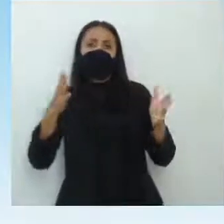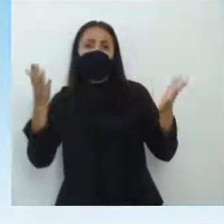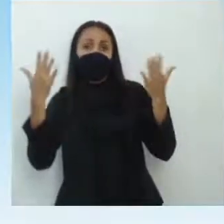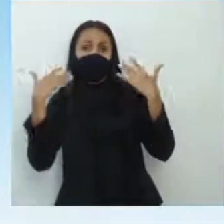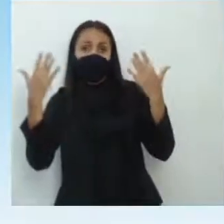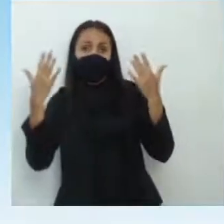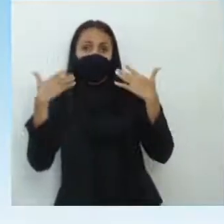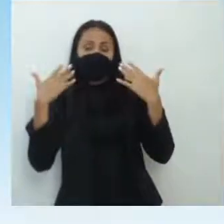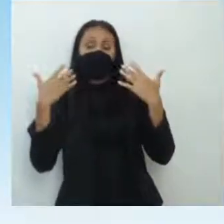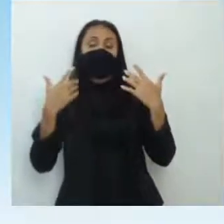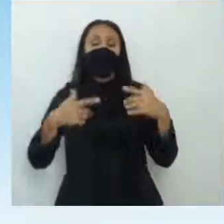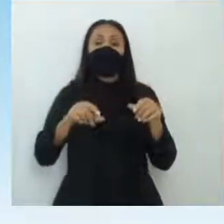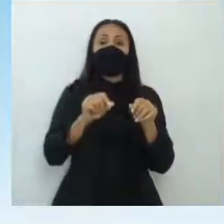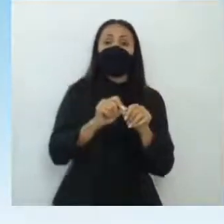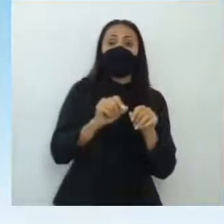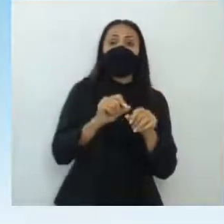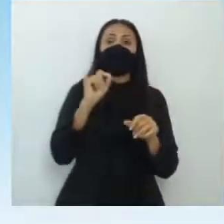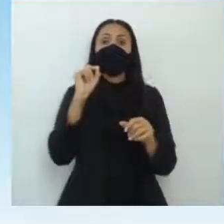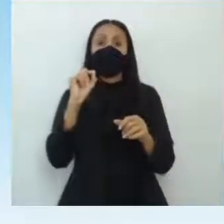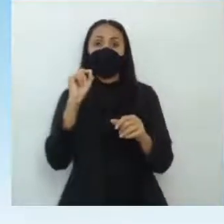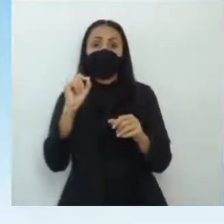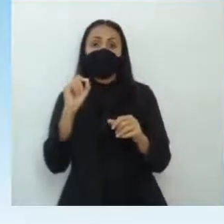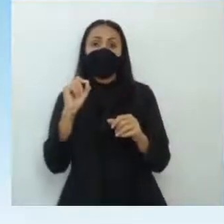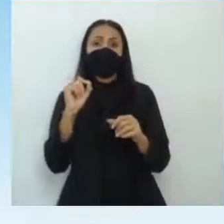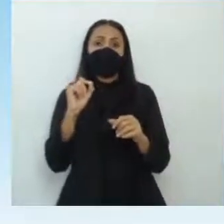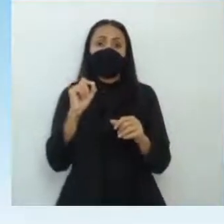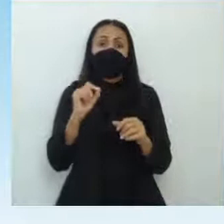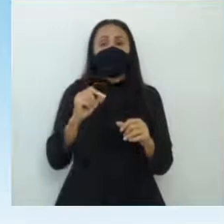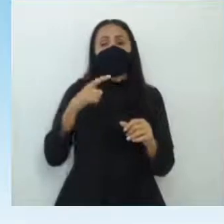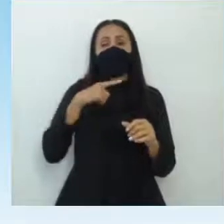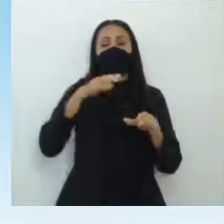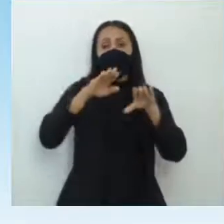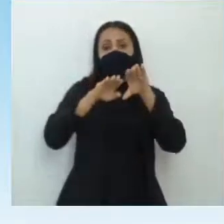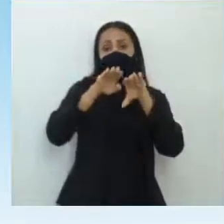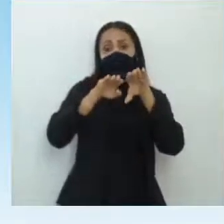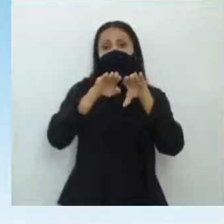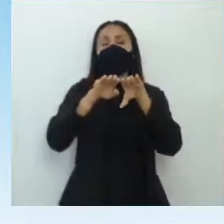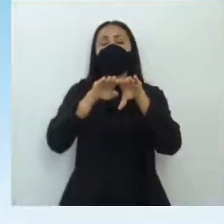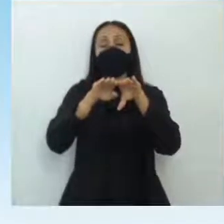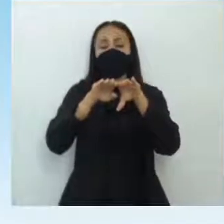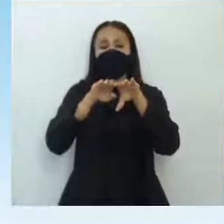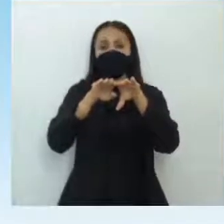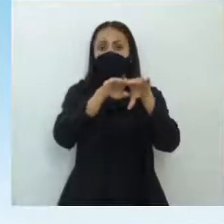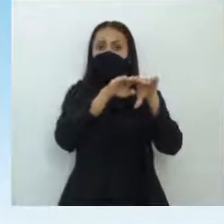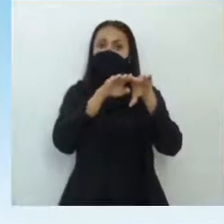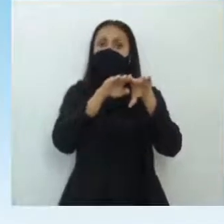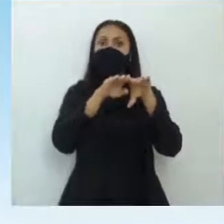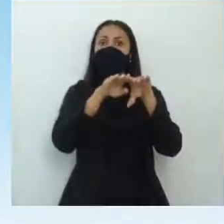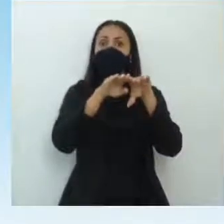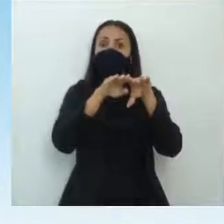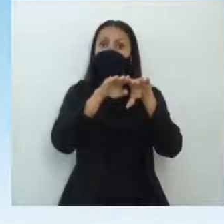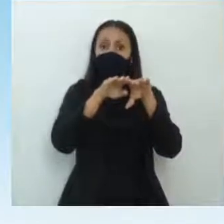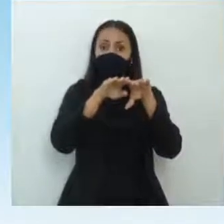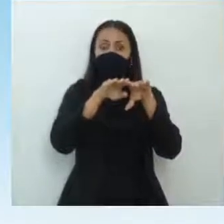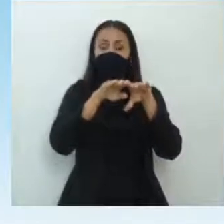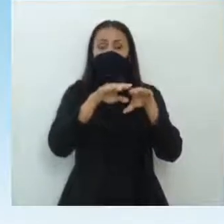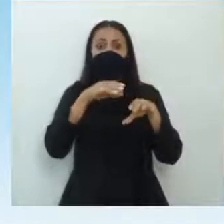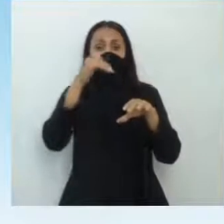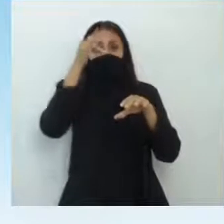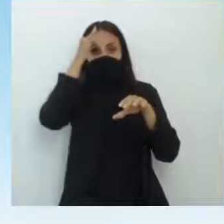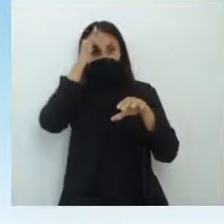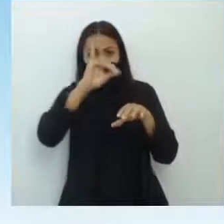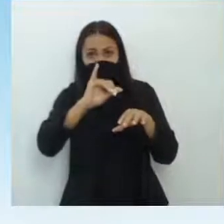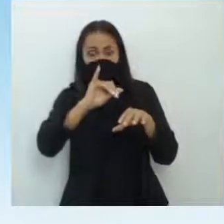retida, ela vai fazer com que haja um equilíbrio energético, evitando assim uma grande